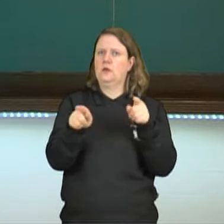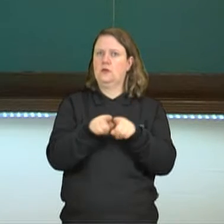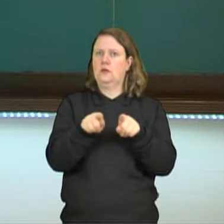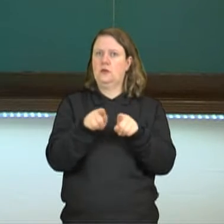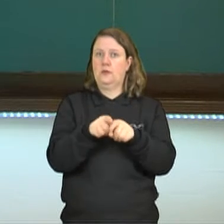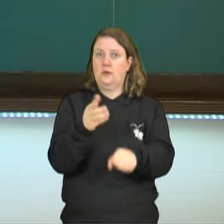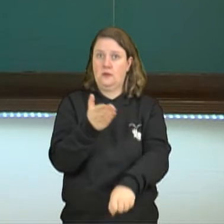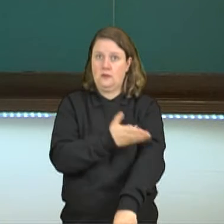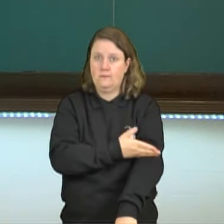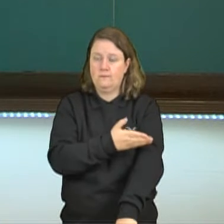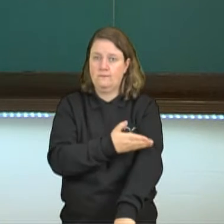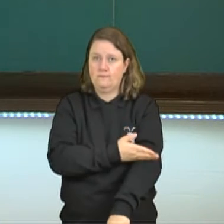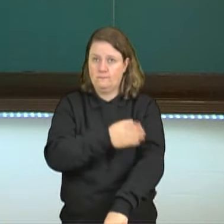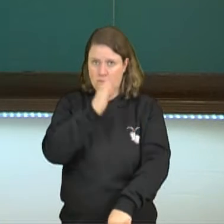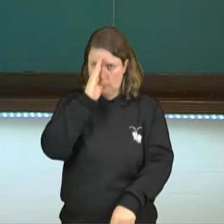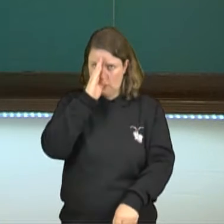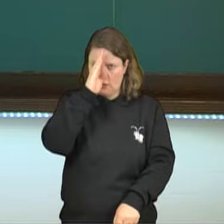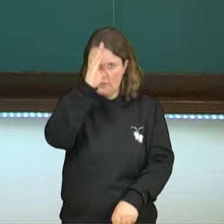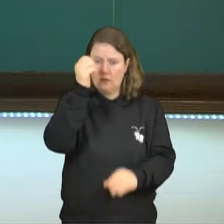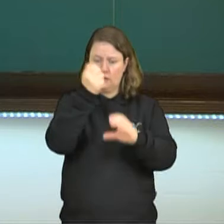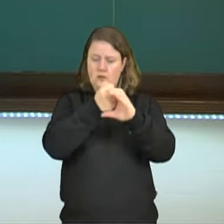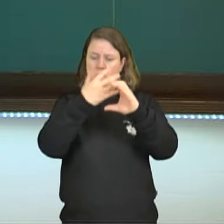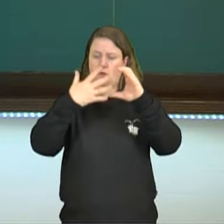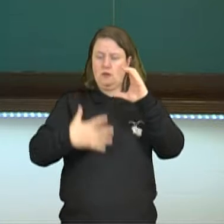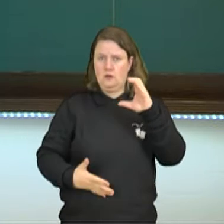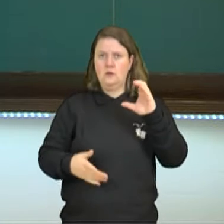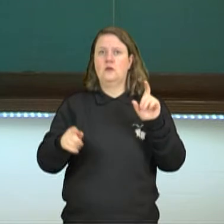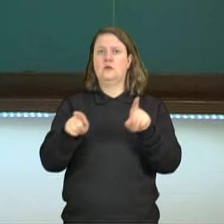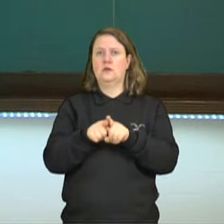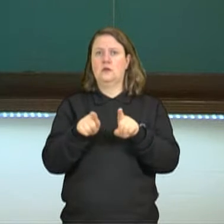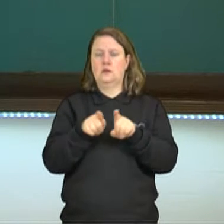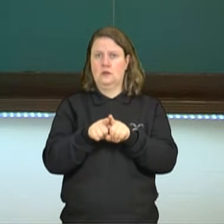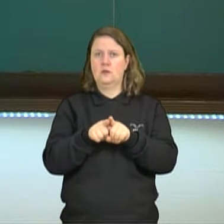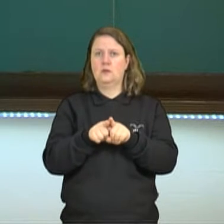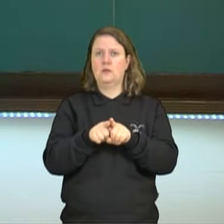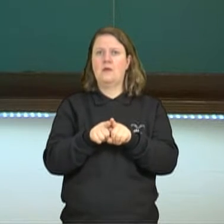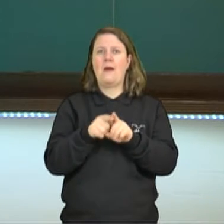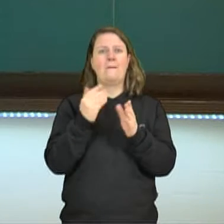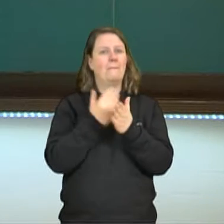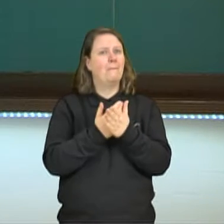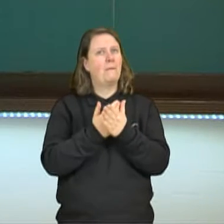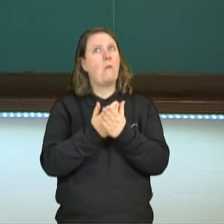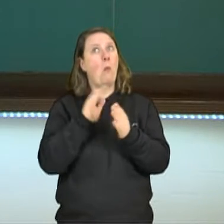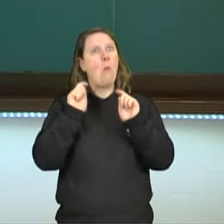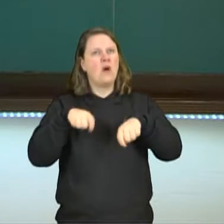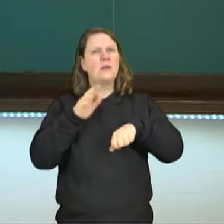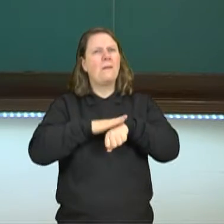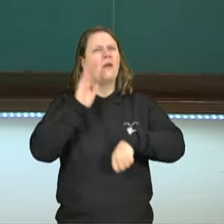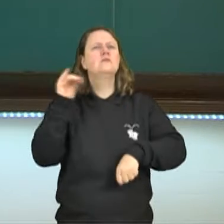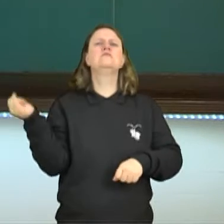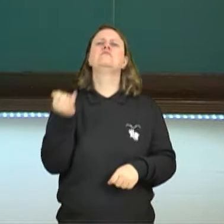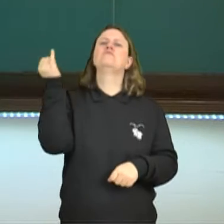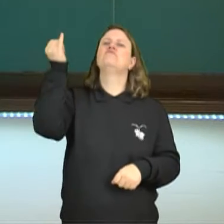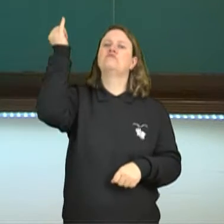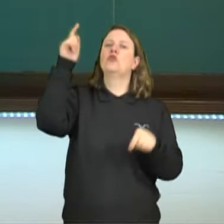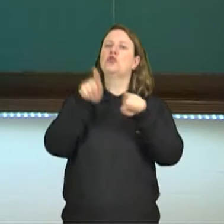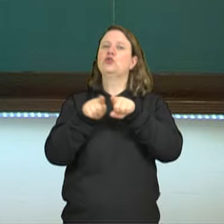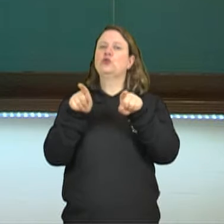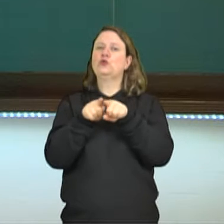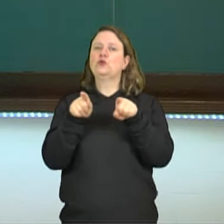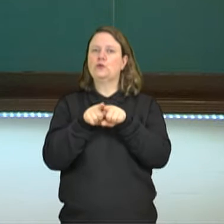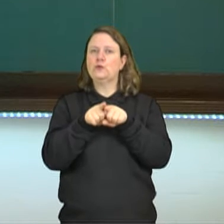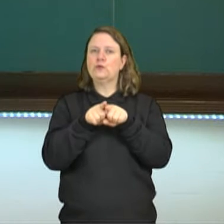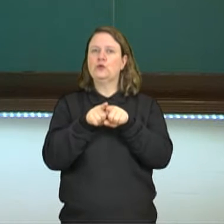Idade Média, Uma das principais características da Idade Média, se não a mais importante, junto à hegemonia